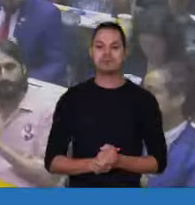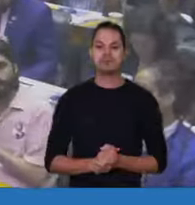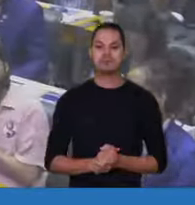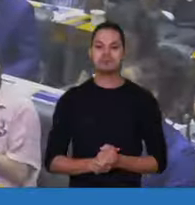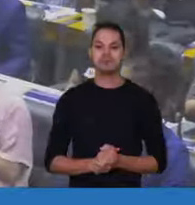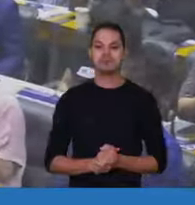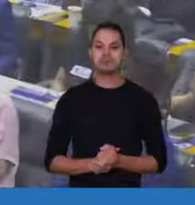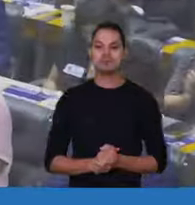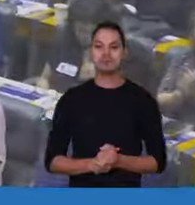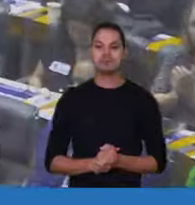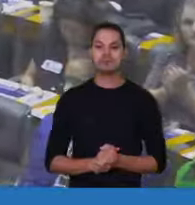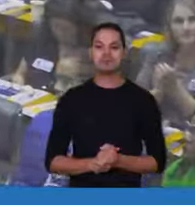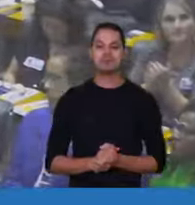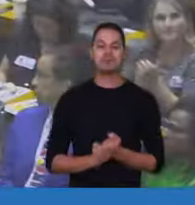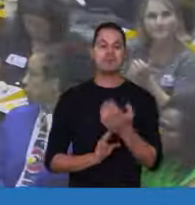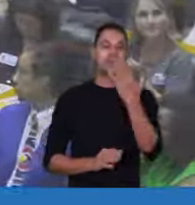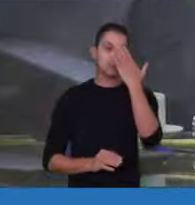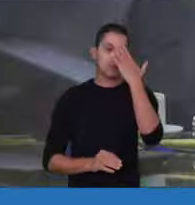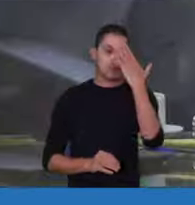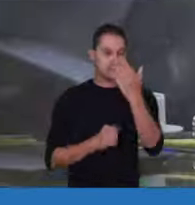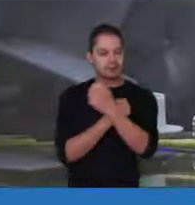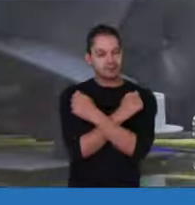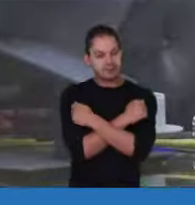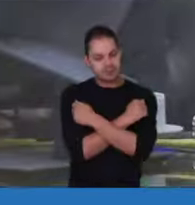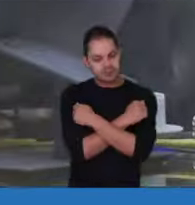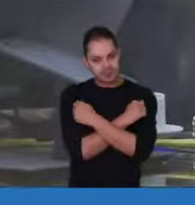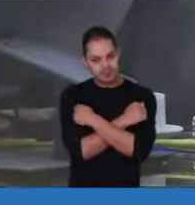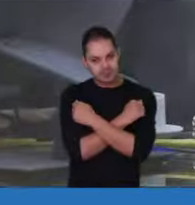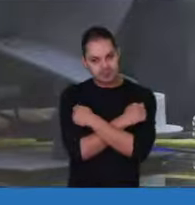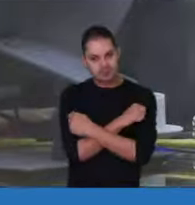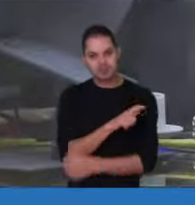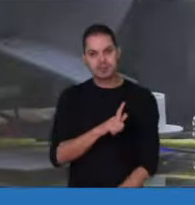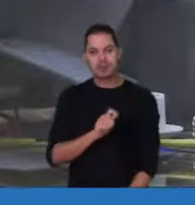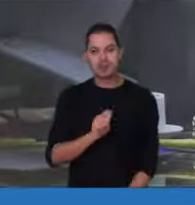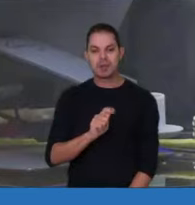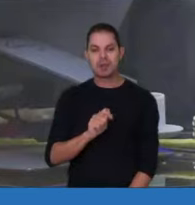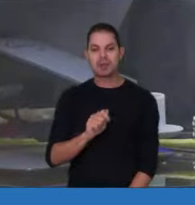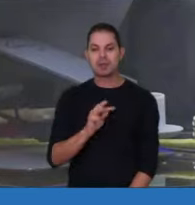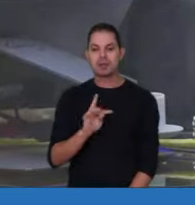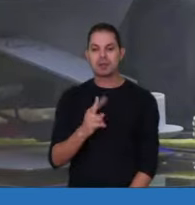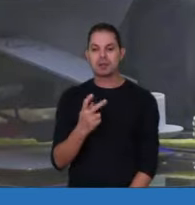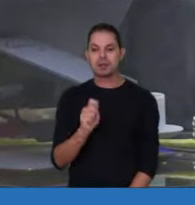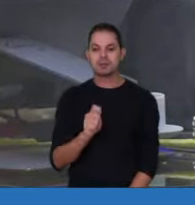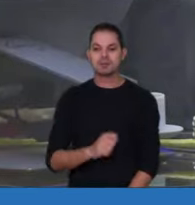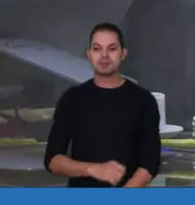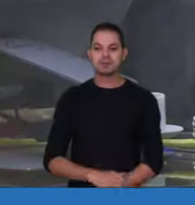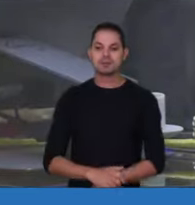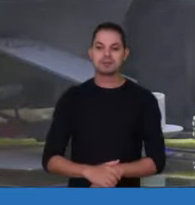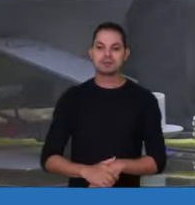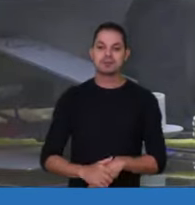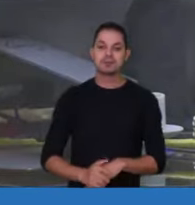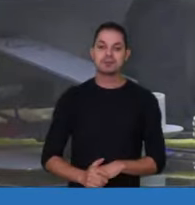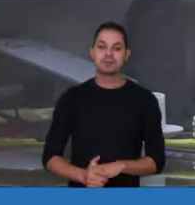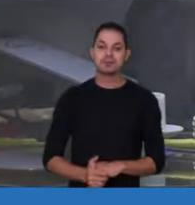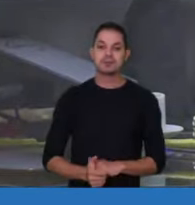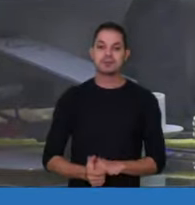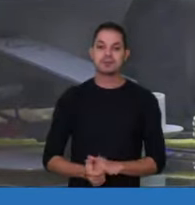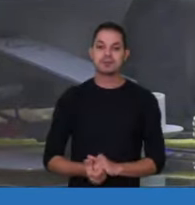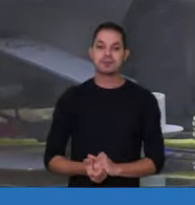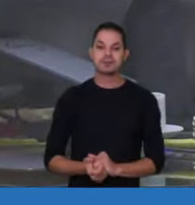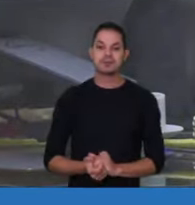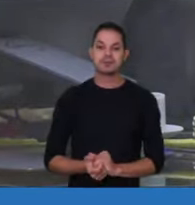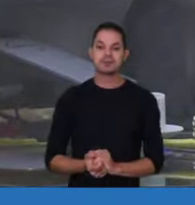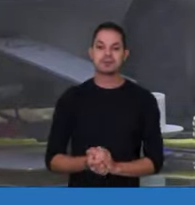Muito obrigada. Nosso abraço, Agatha. Enquanto a deputada Benedita, representando a bancada feminina, caminha